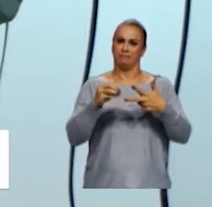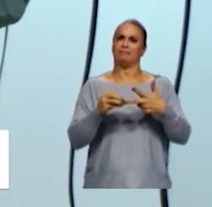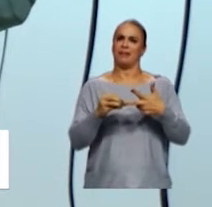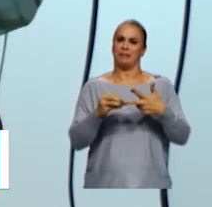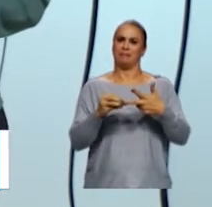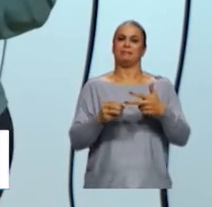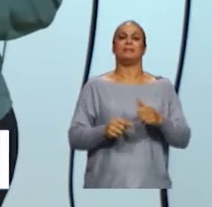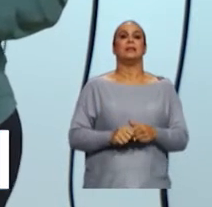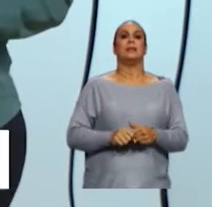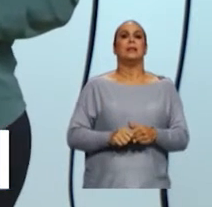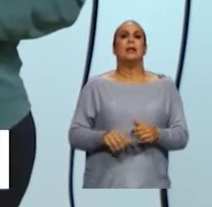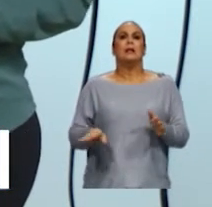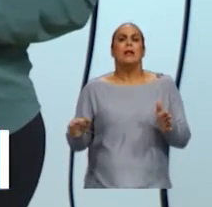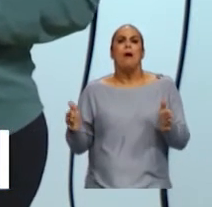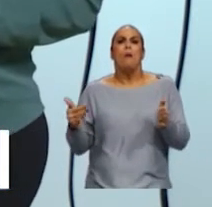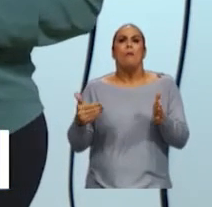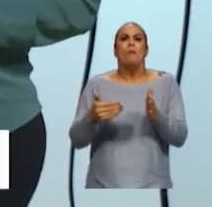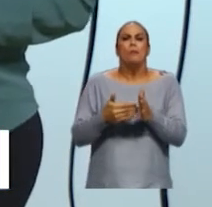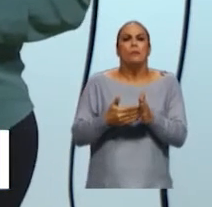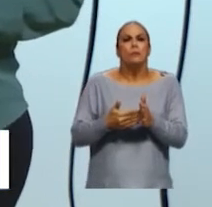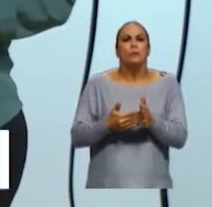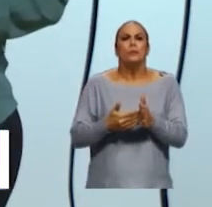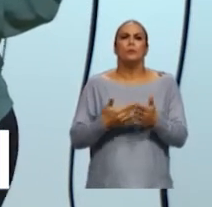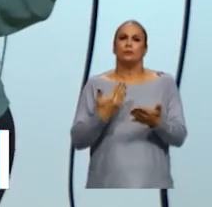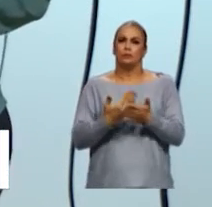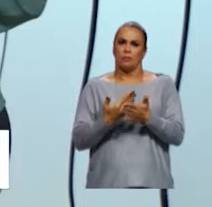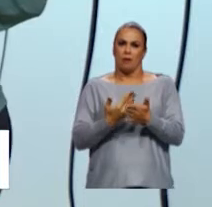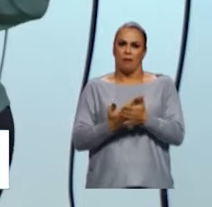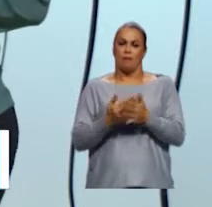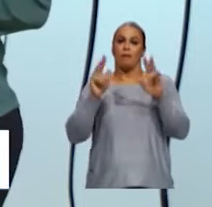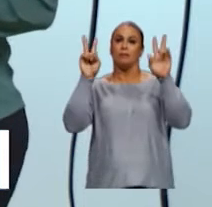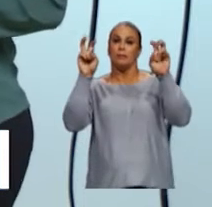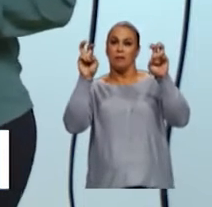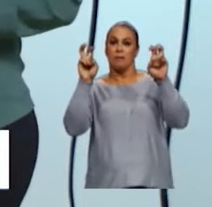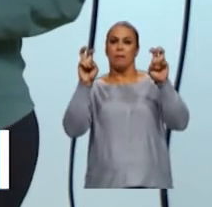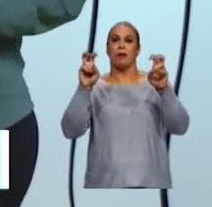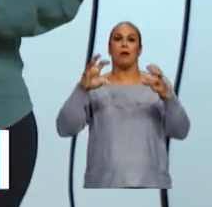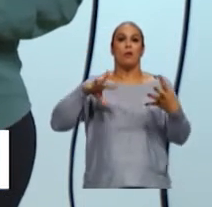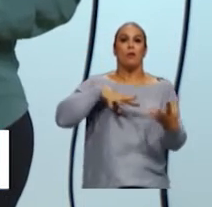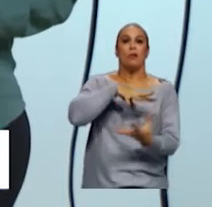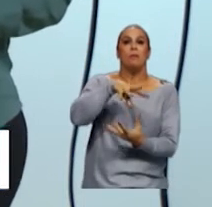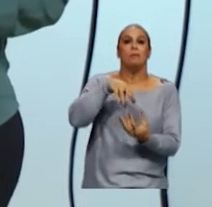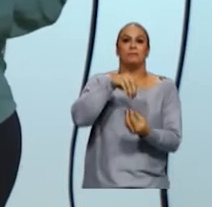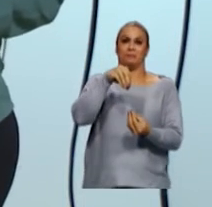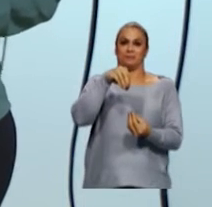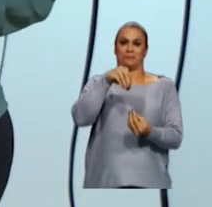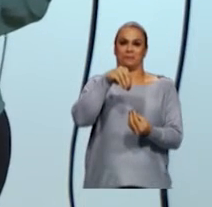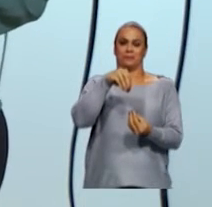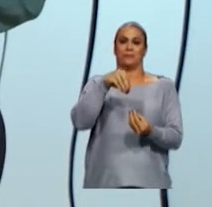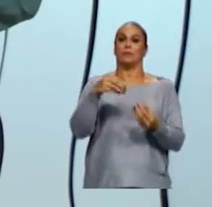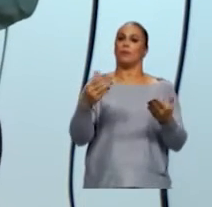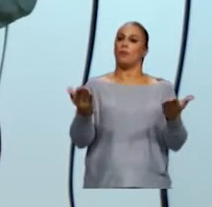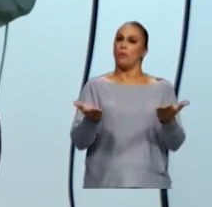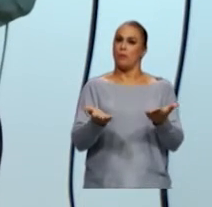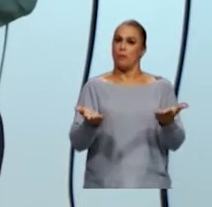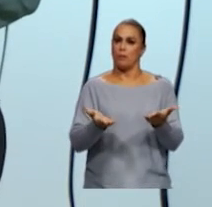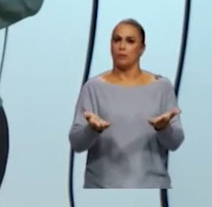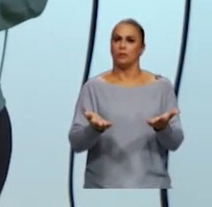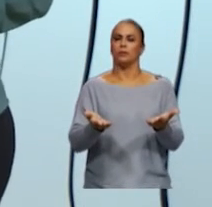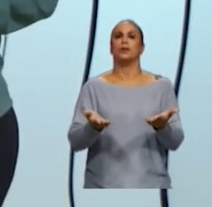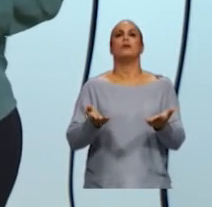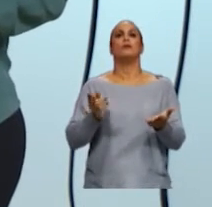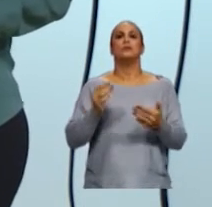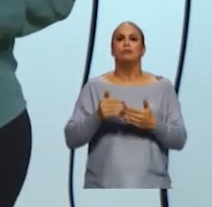aula, tratamos sobre o processo de globalização. Hoje, vamos continuar aprofundando sobre